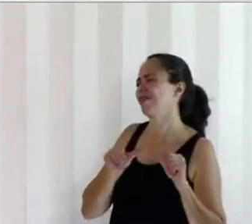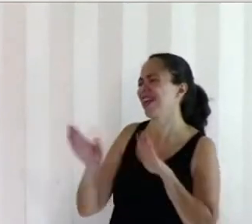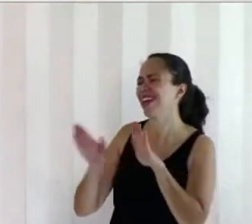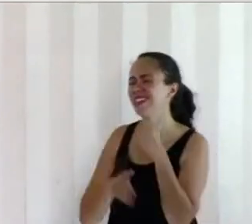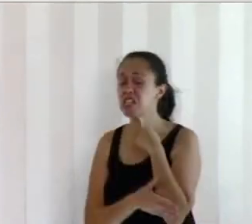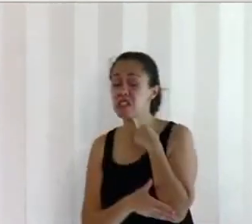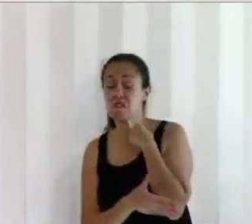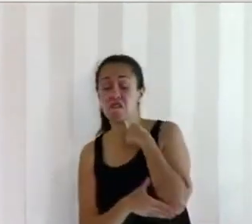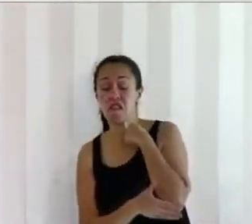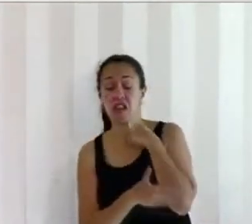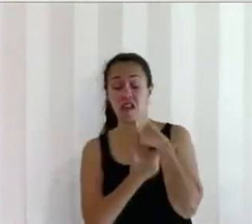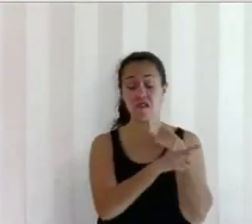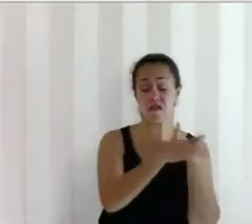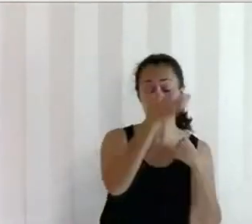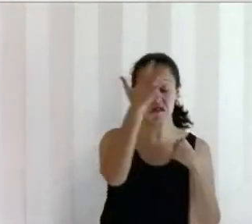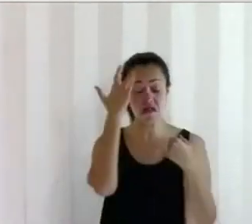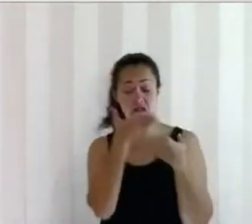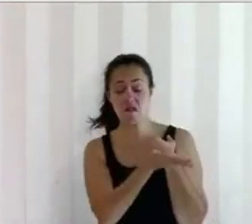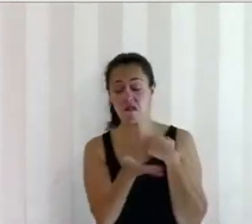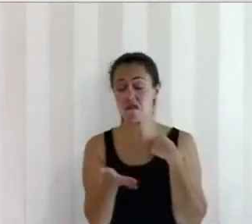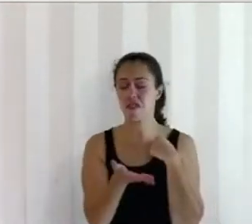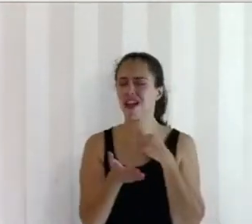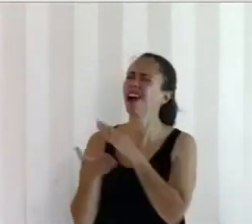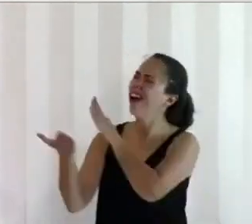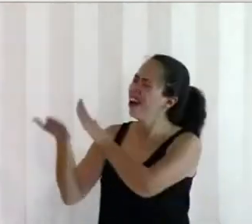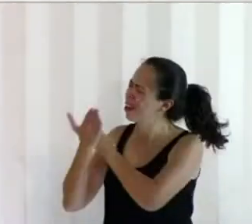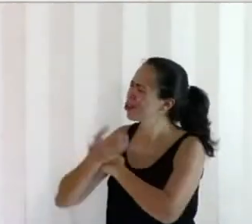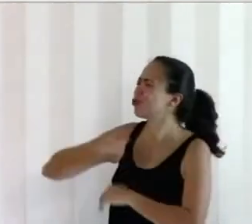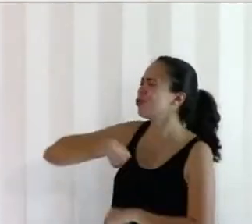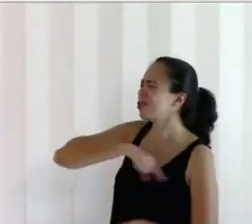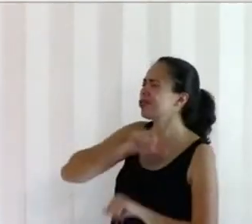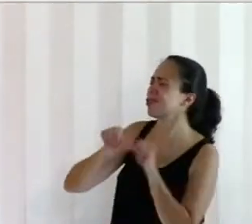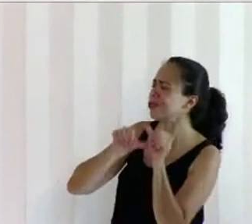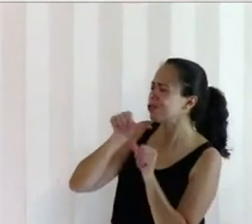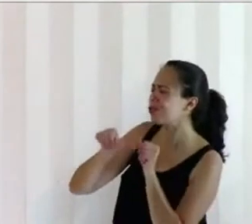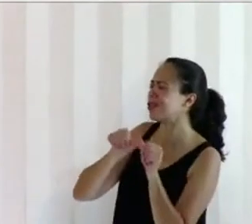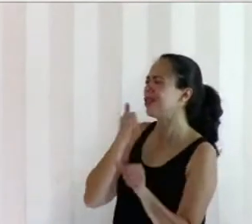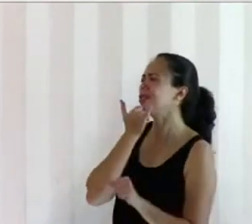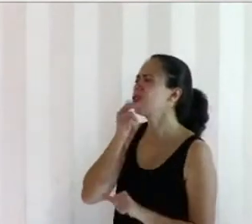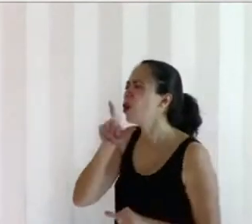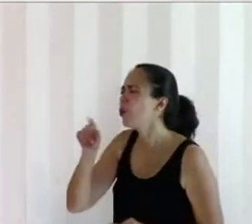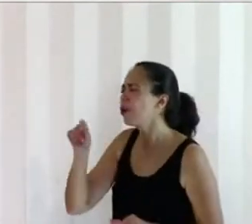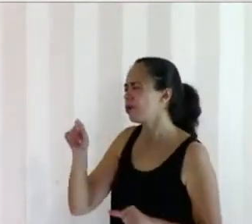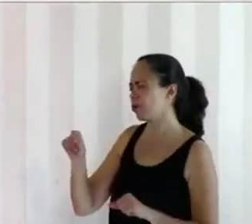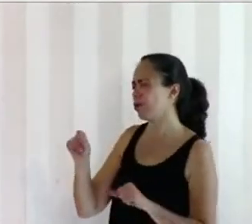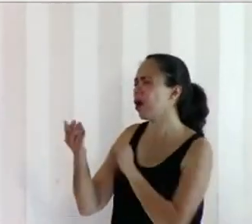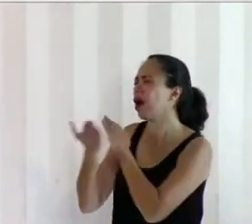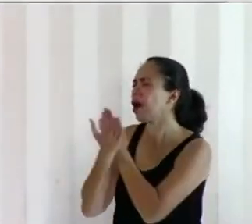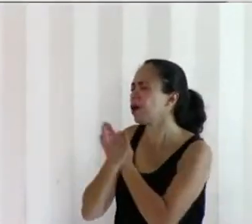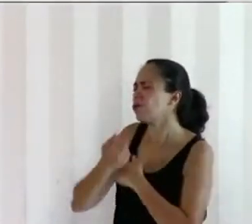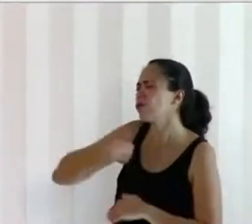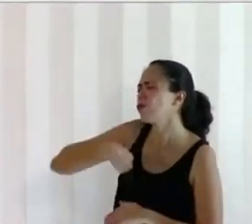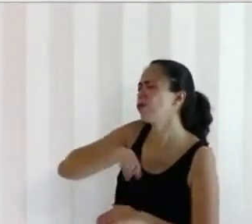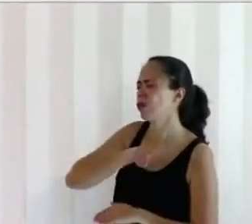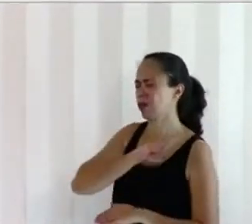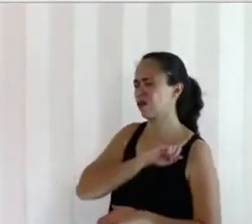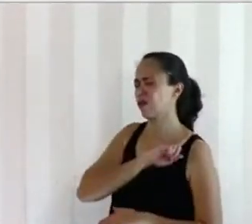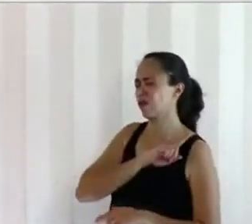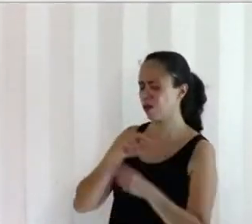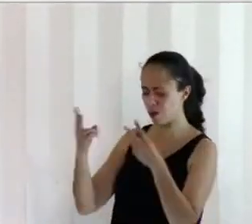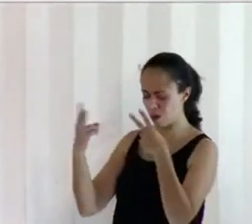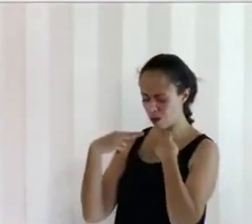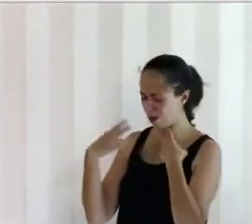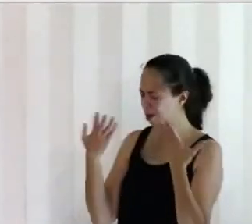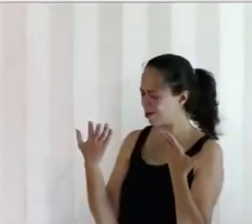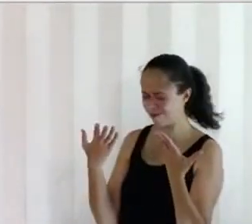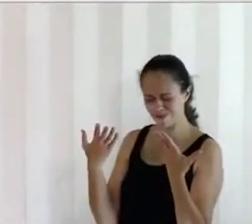bênção não dá. Senhor, só mesmo pedindo perdão, lamentando por nós sermos como somos.